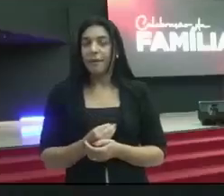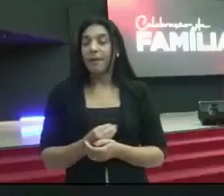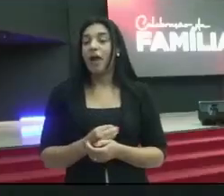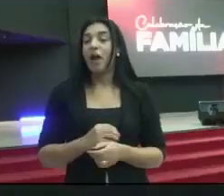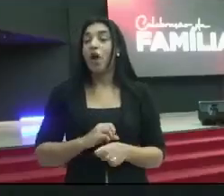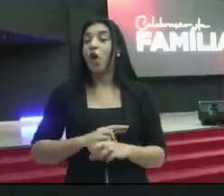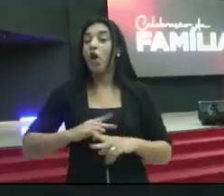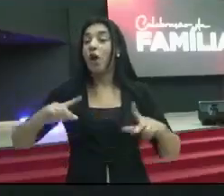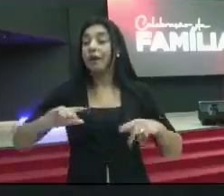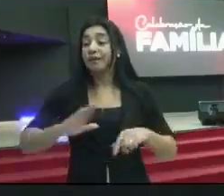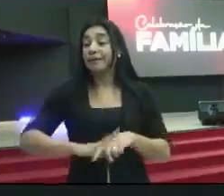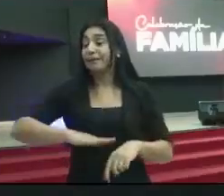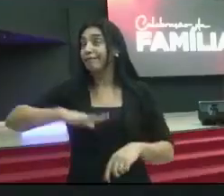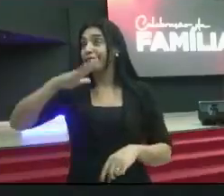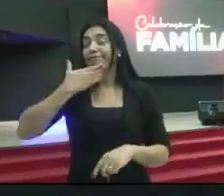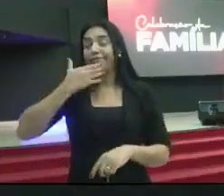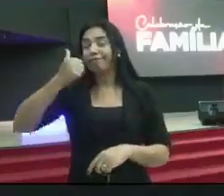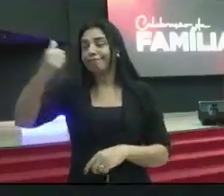algo maior.